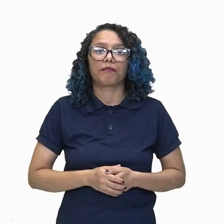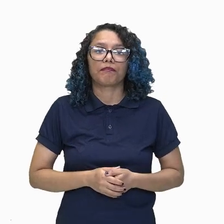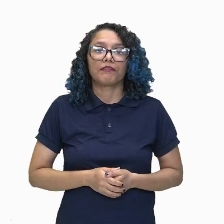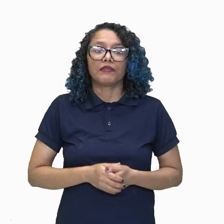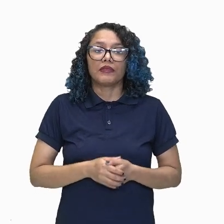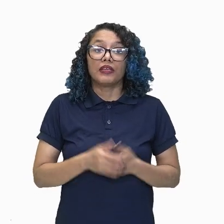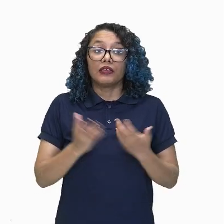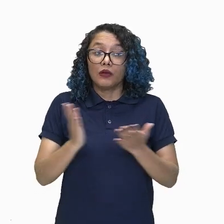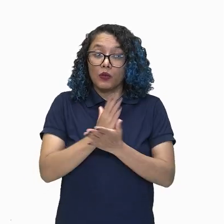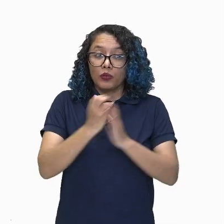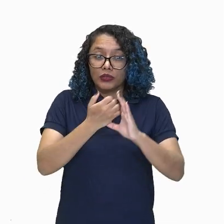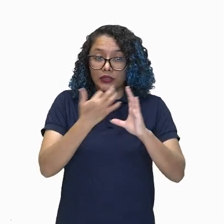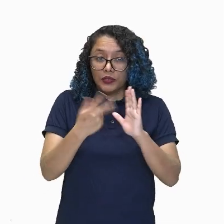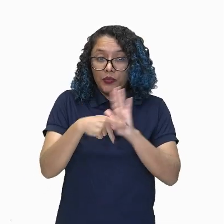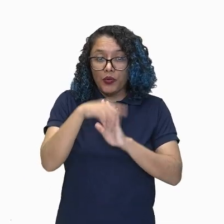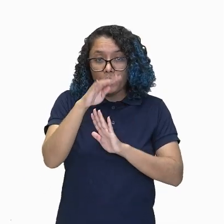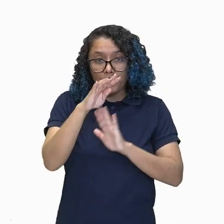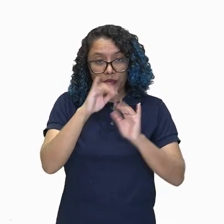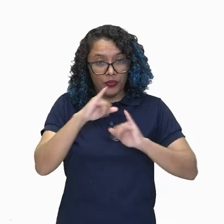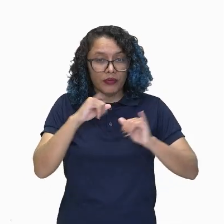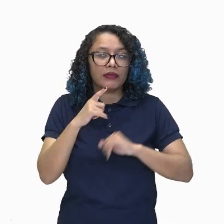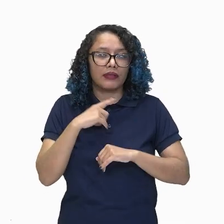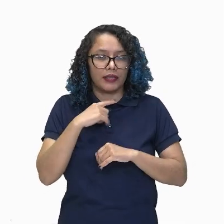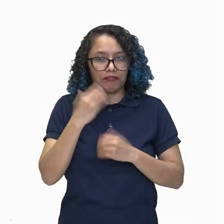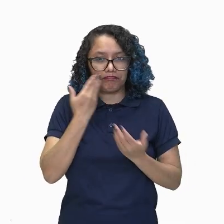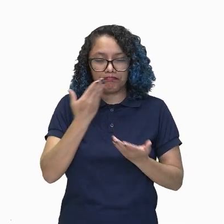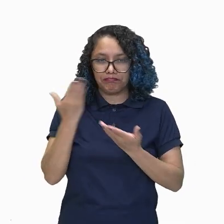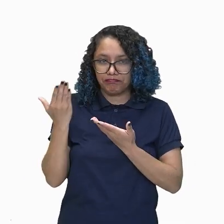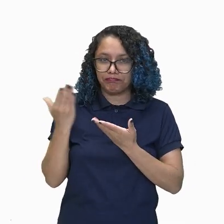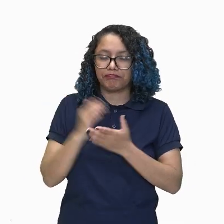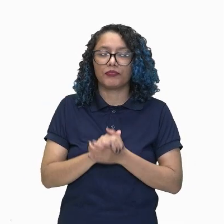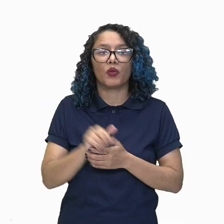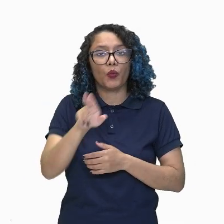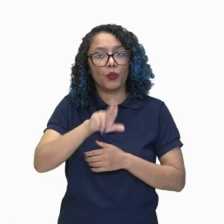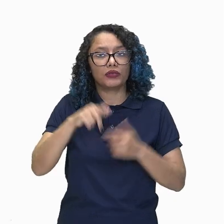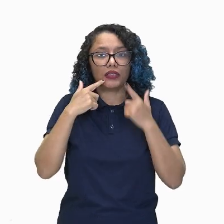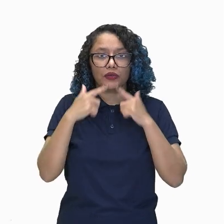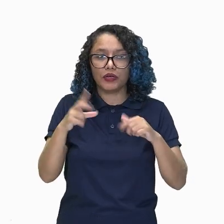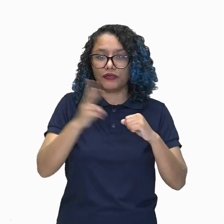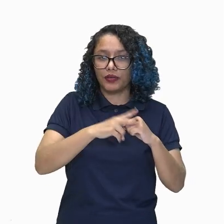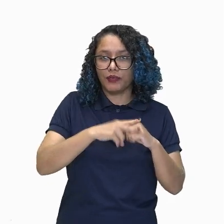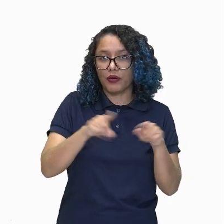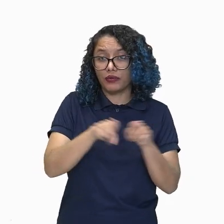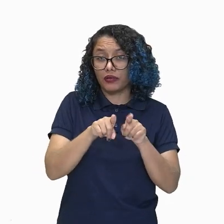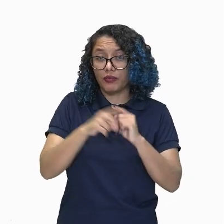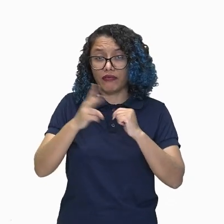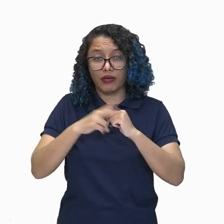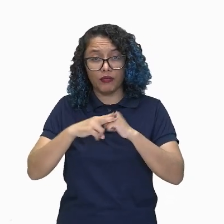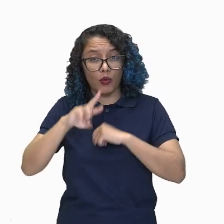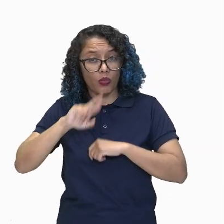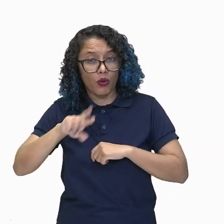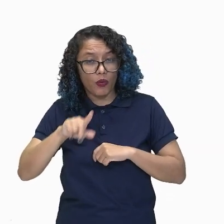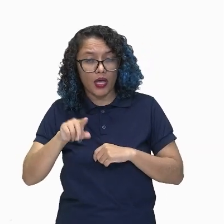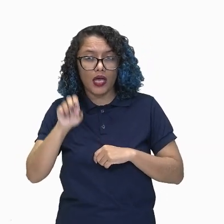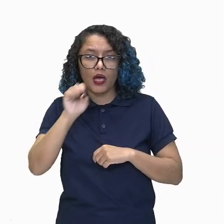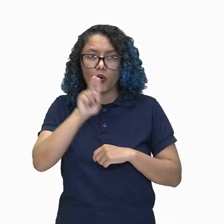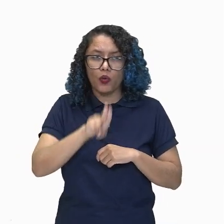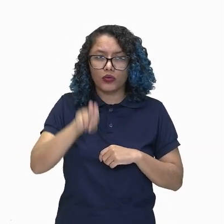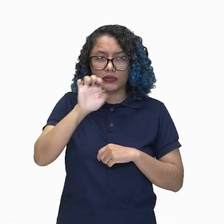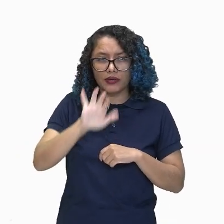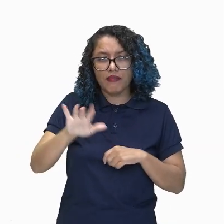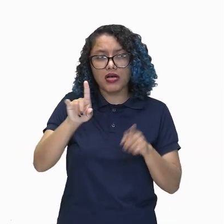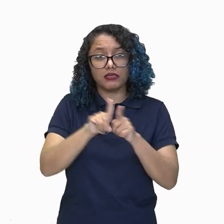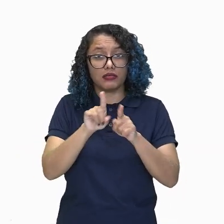características importantes aí da propaganda. Ela utiliza uma linguagem verbal e não verbal, ou seja, vai utilizar imagens e